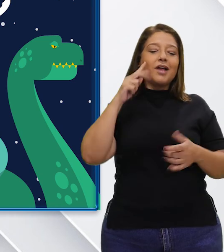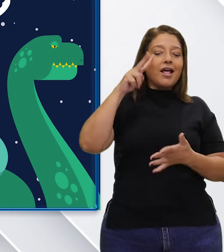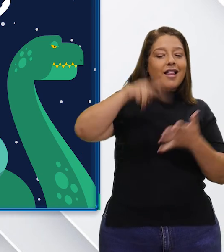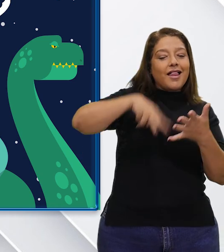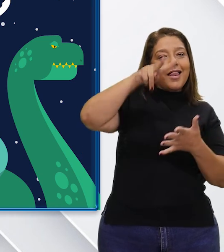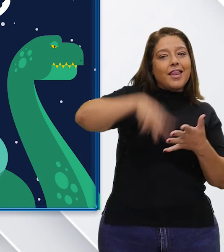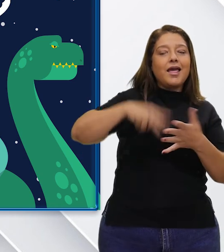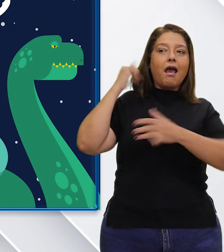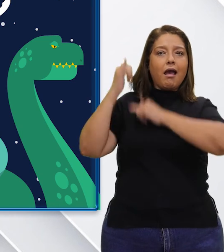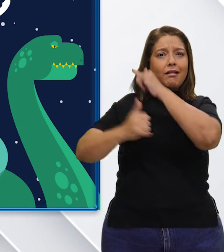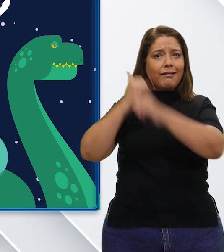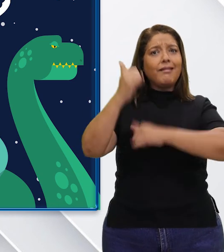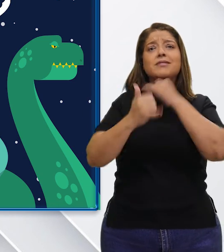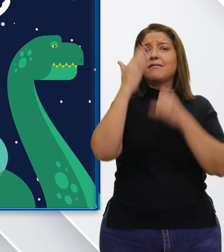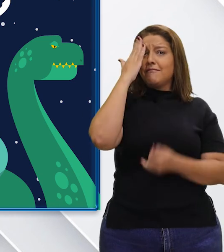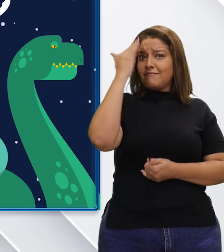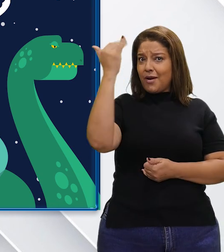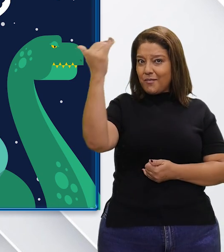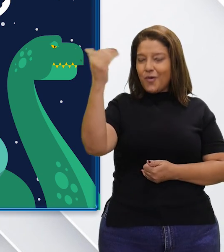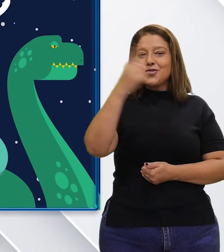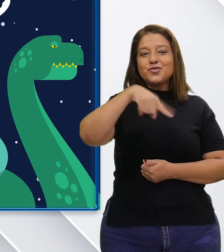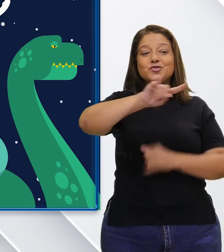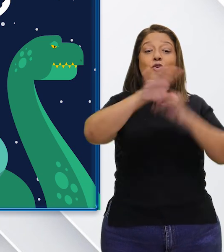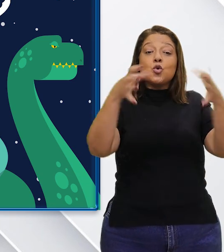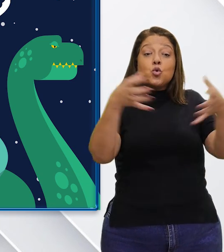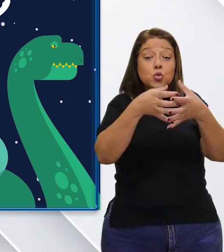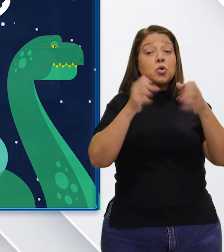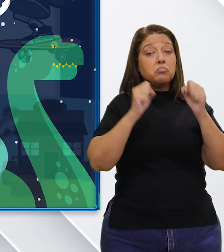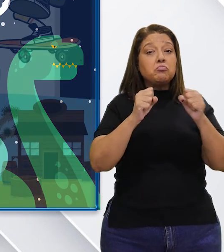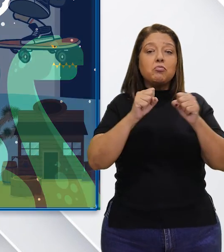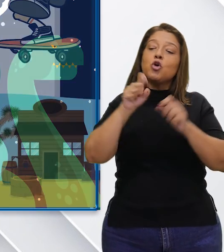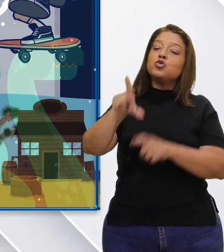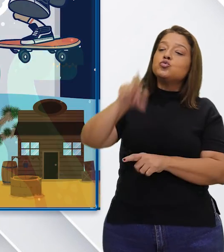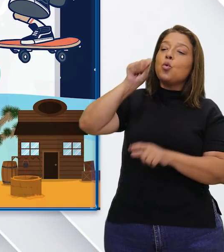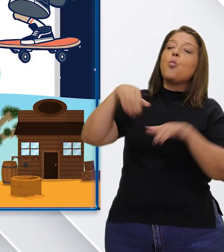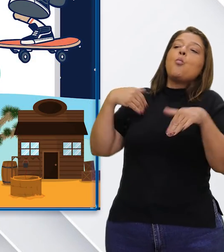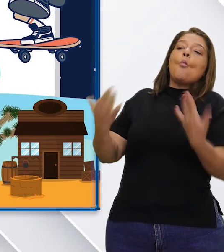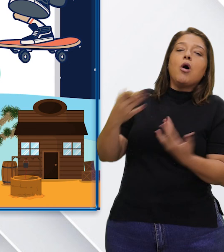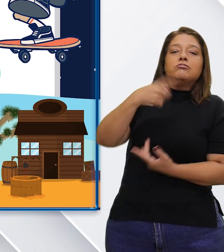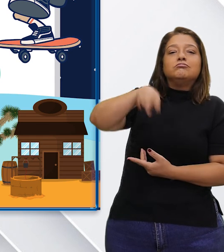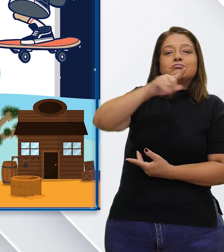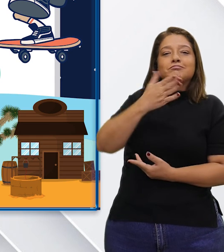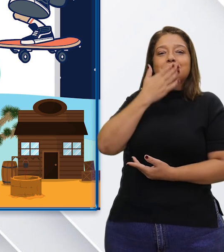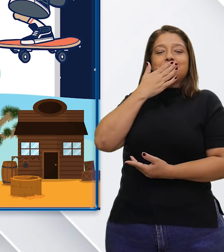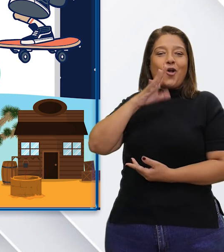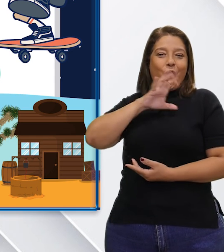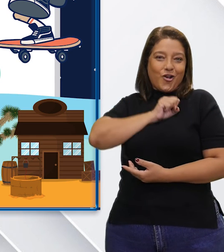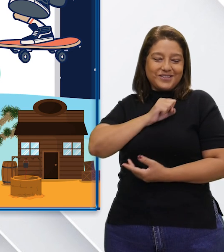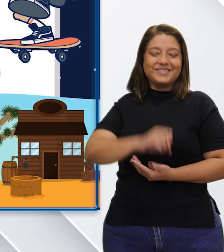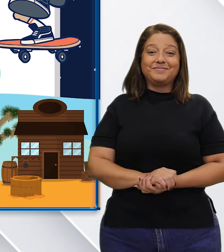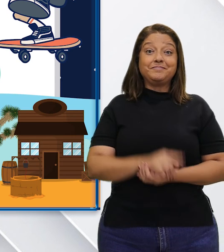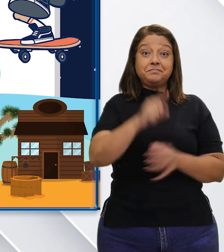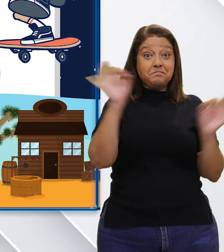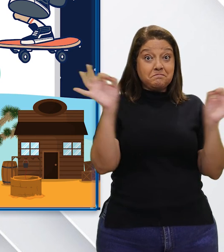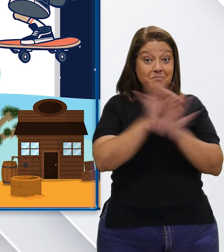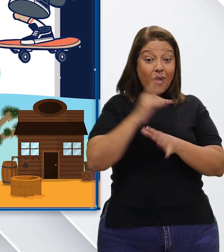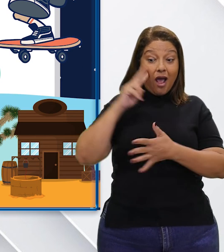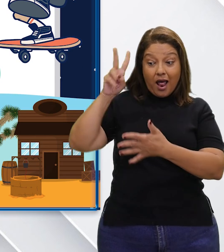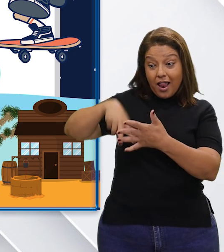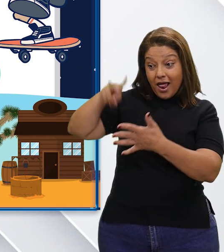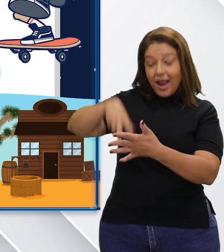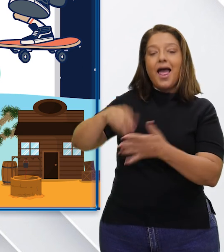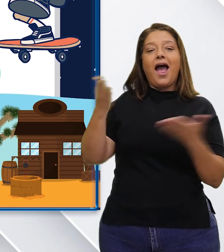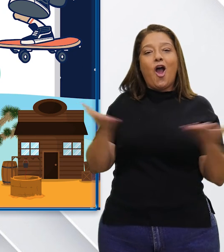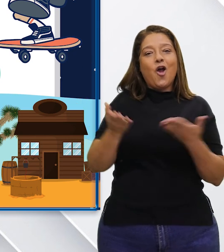bem famosa. Sua turma pode escolher junto com ela. Após a leitura, é a sua vez